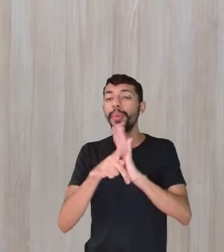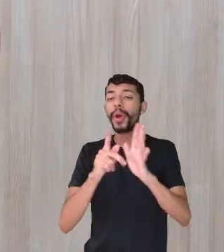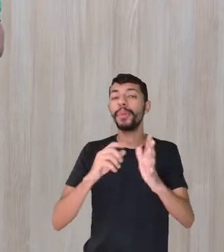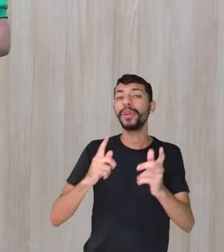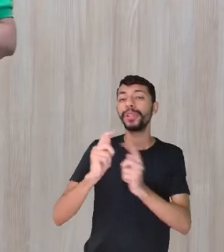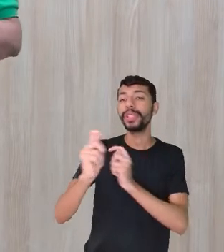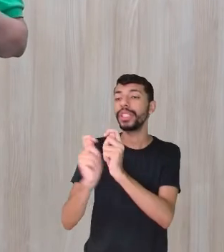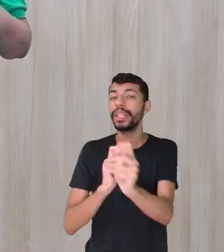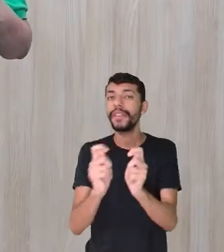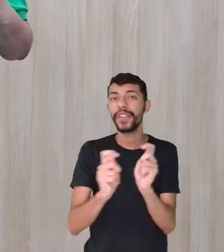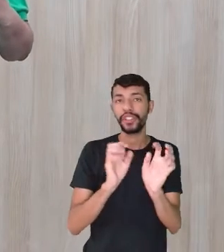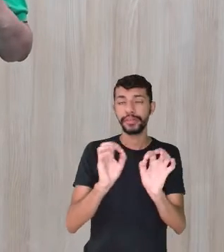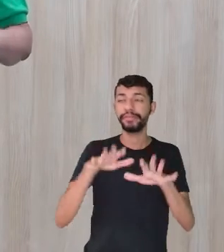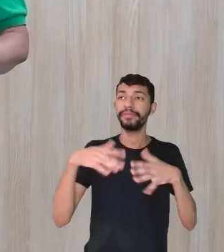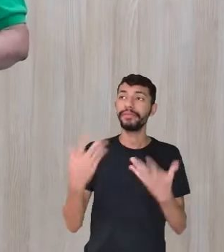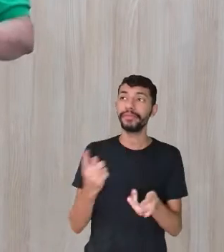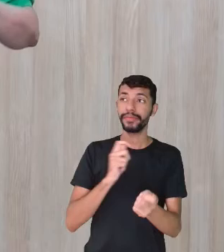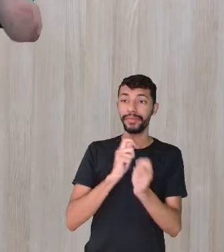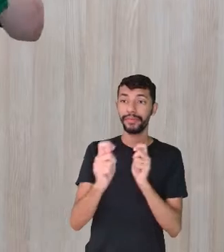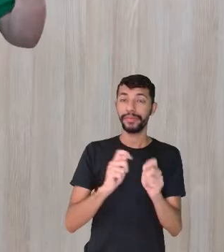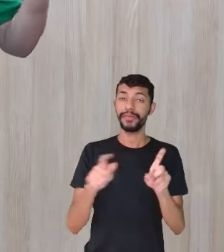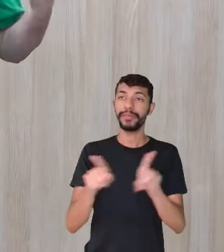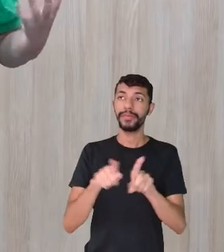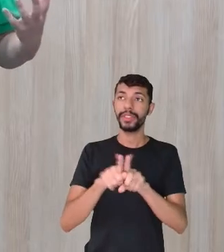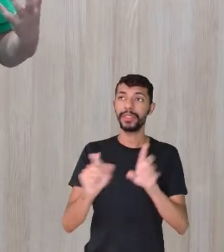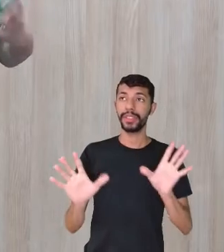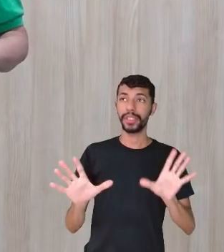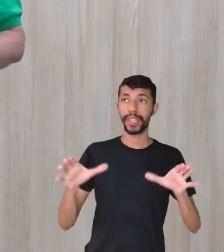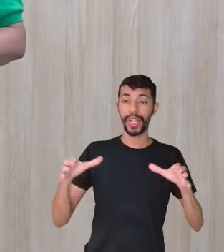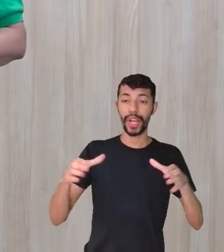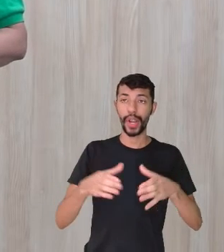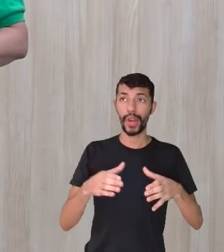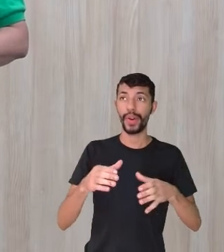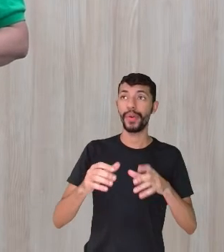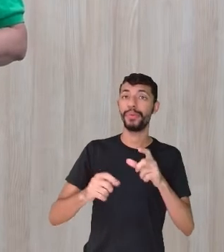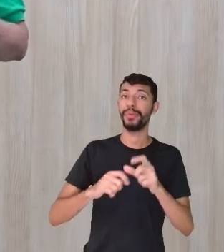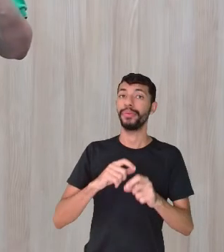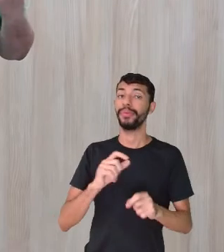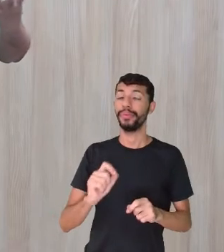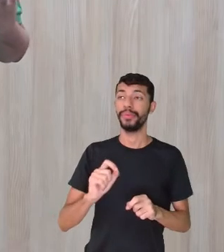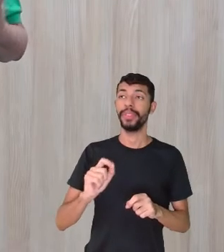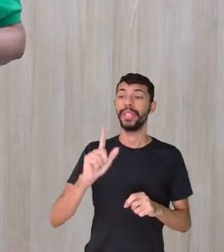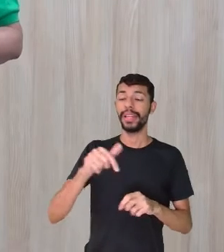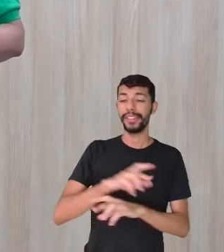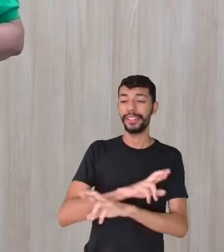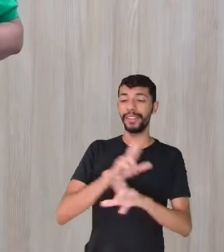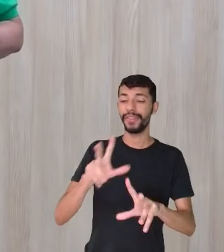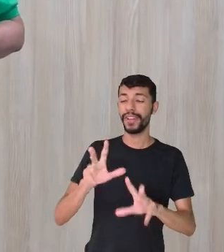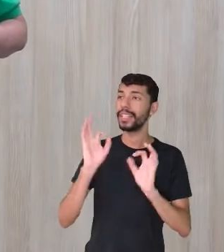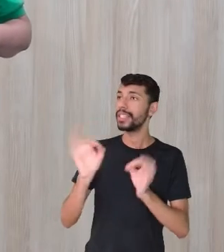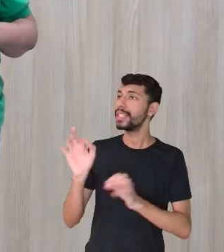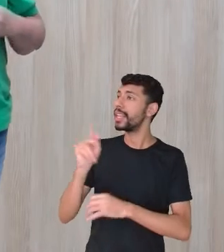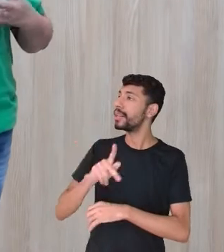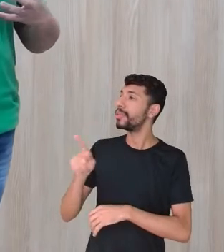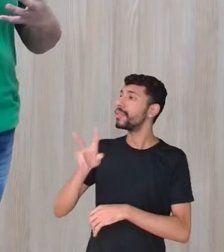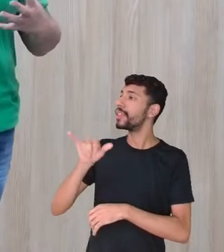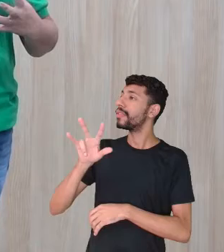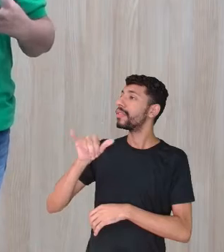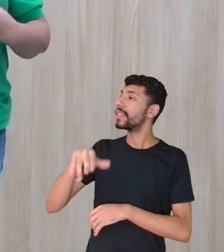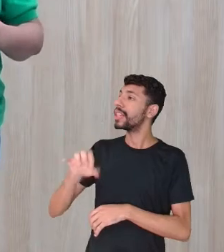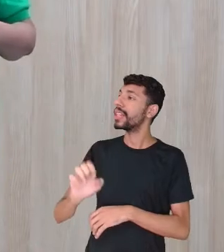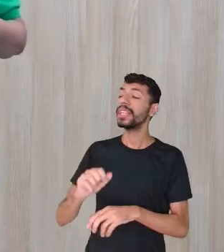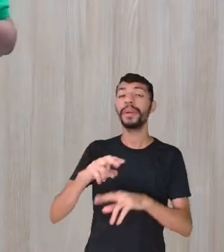E uma entrevista dada a uma coletiva de imprensa é uma entrevista diferente, não é, professora Viviane? Porque